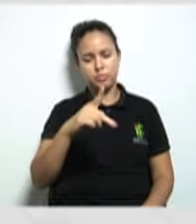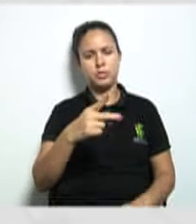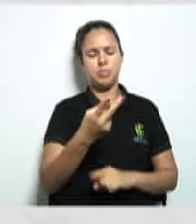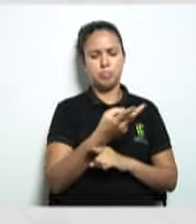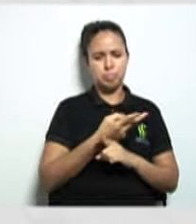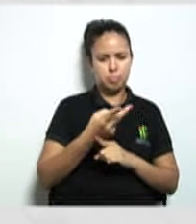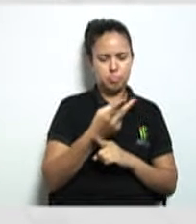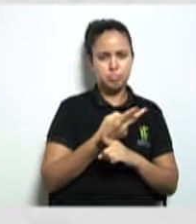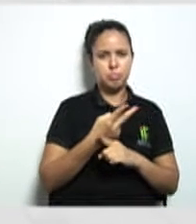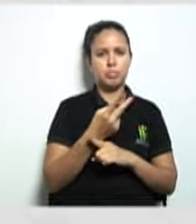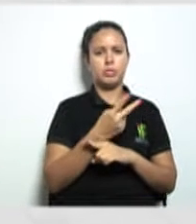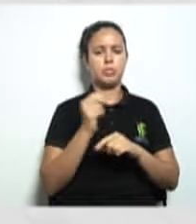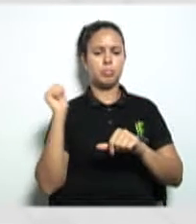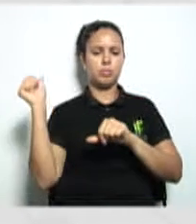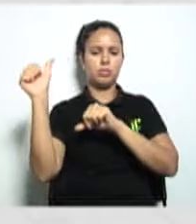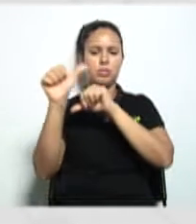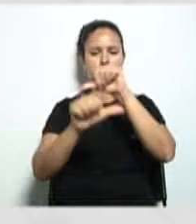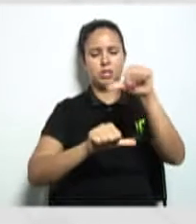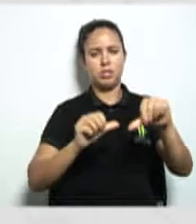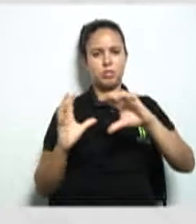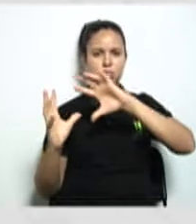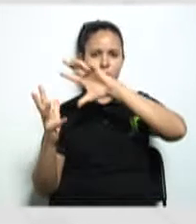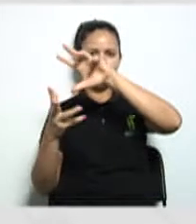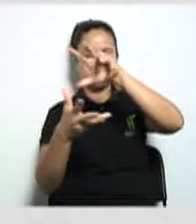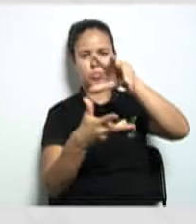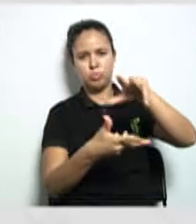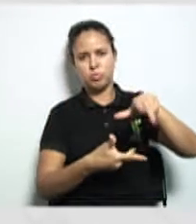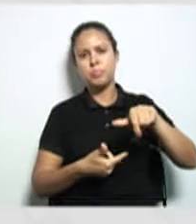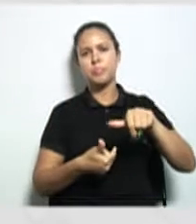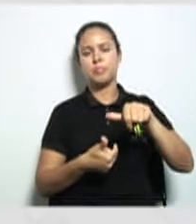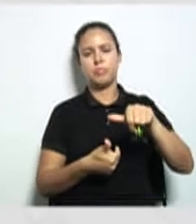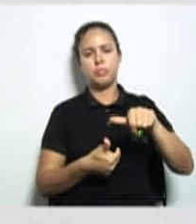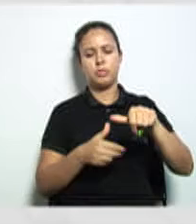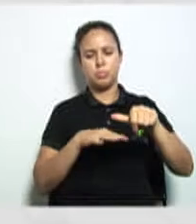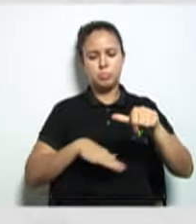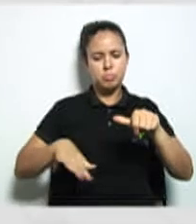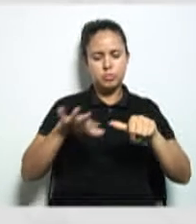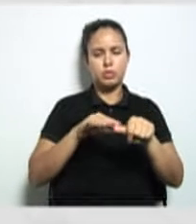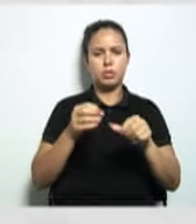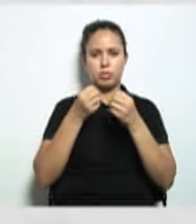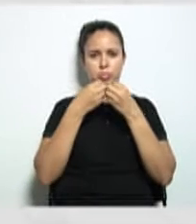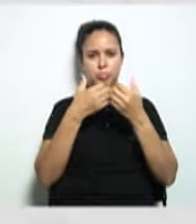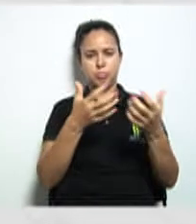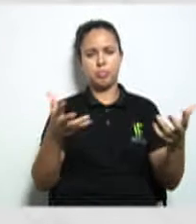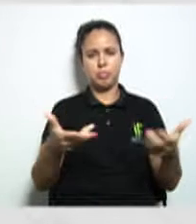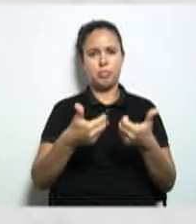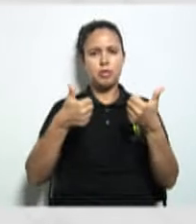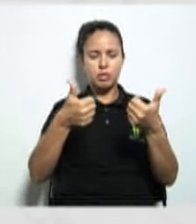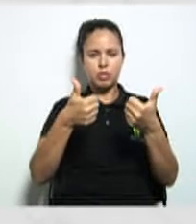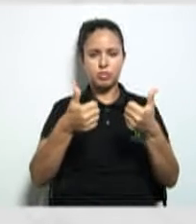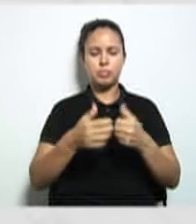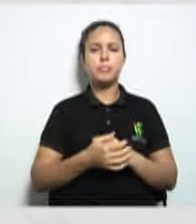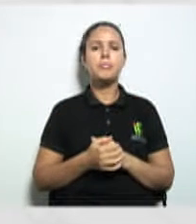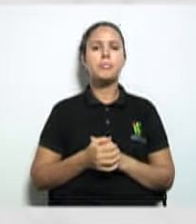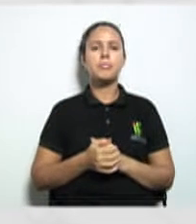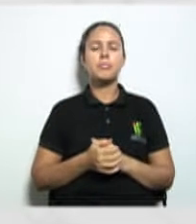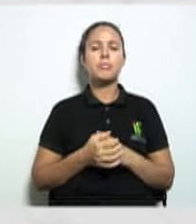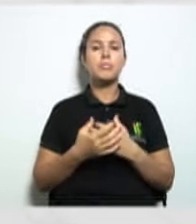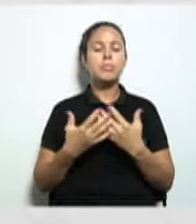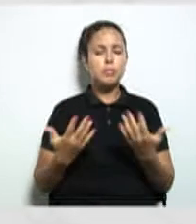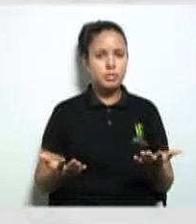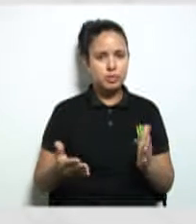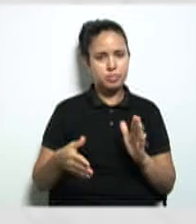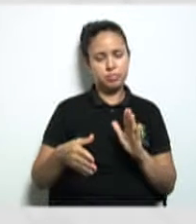o mundo em um lugar mais justo. Olha que interessante, o papel do cooperativismo na nossa vida,